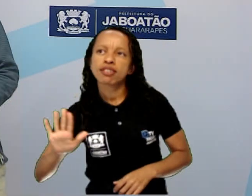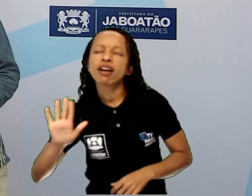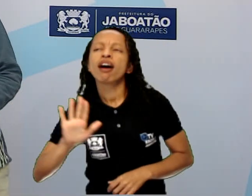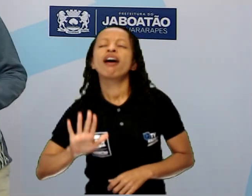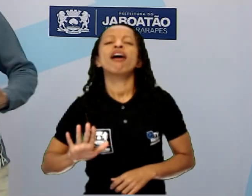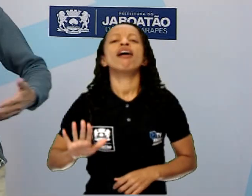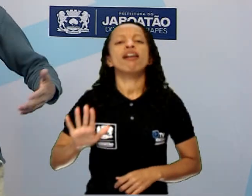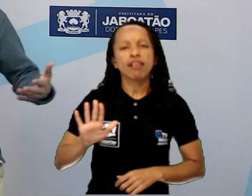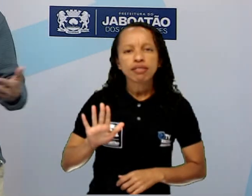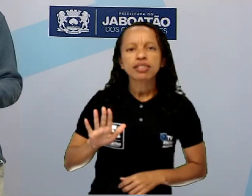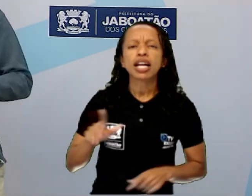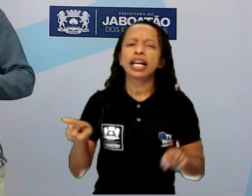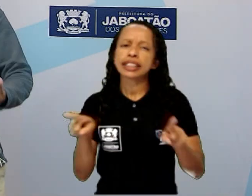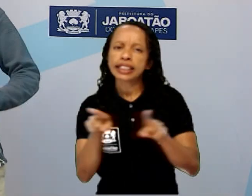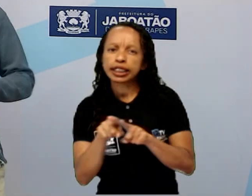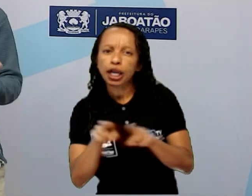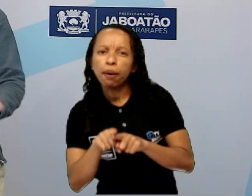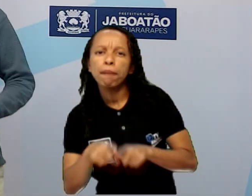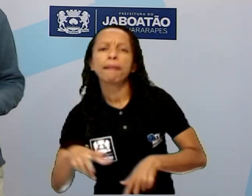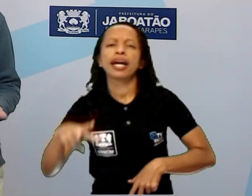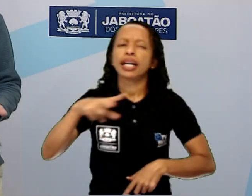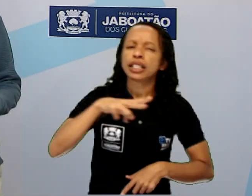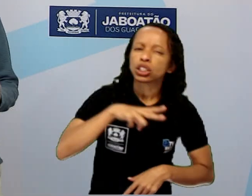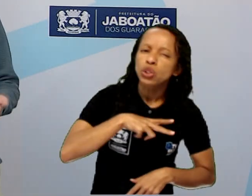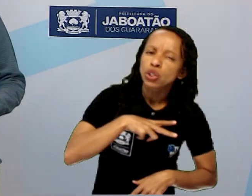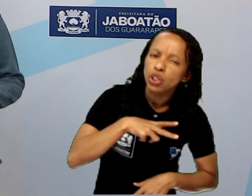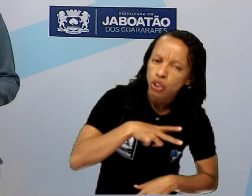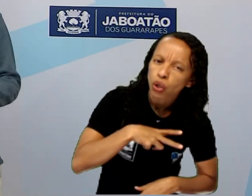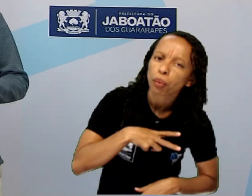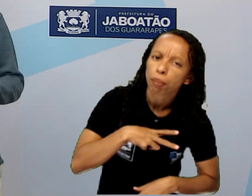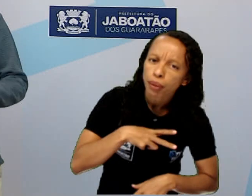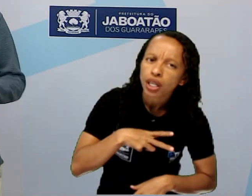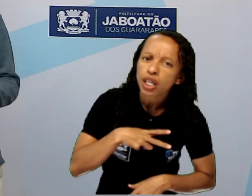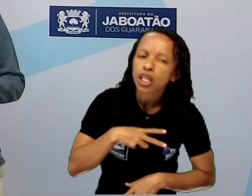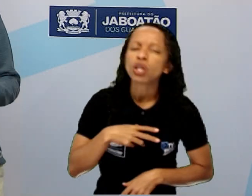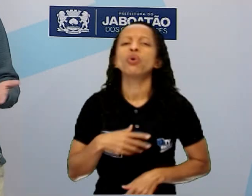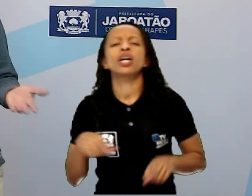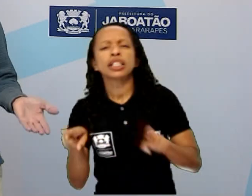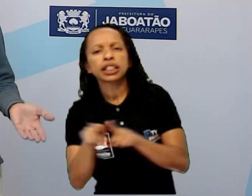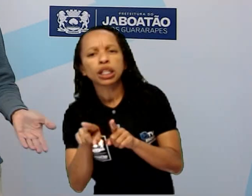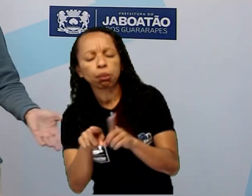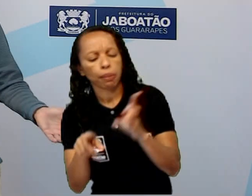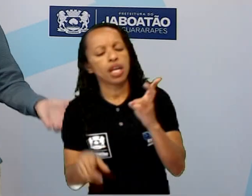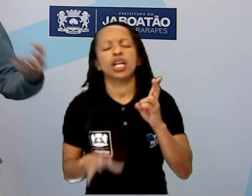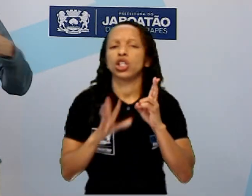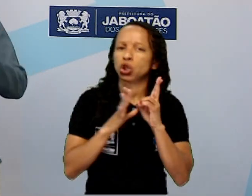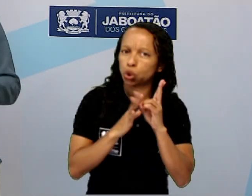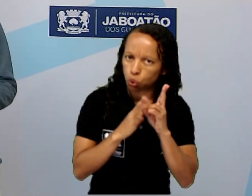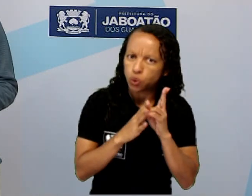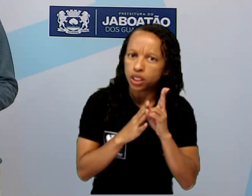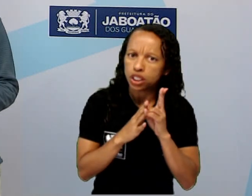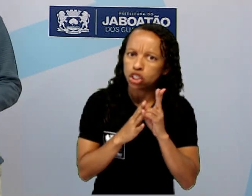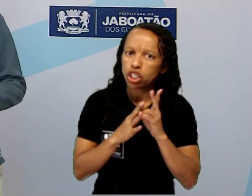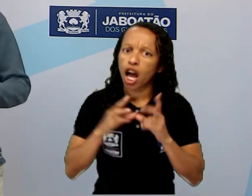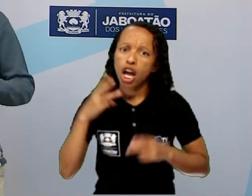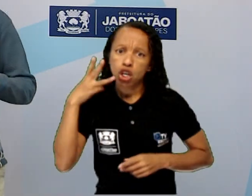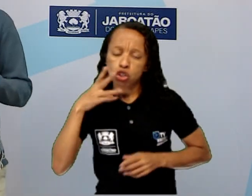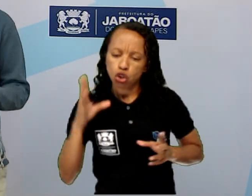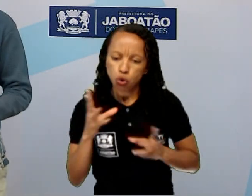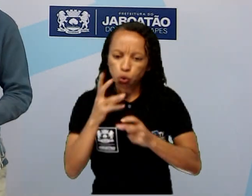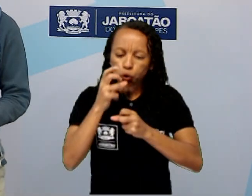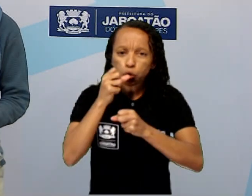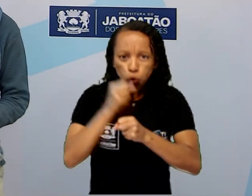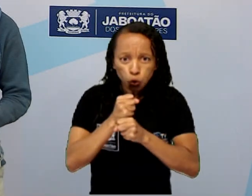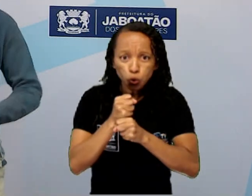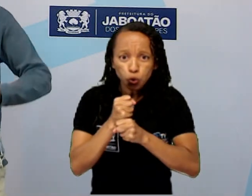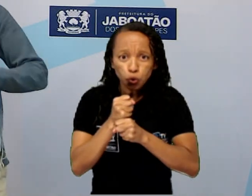que trouxe, e cada um deu sua contribuição dentro da sua cultura para formarmos uma cultura que é única